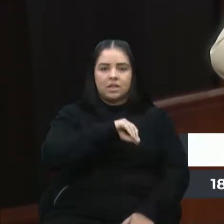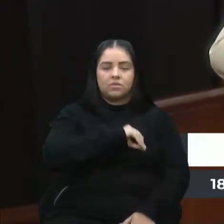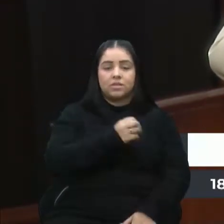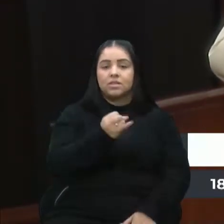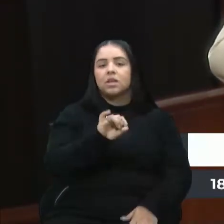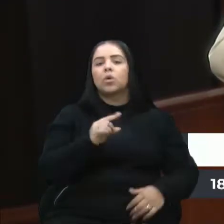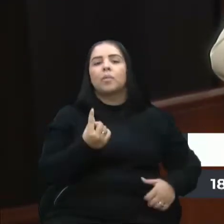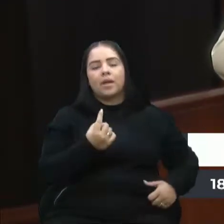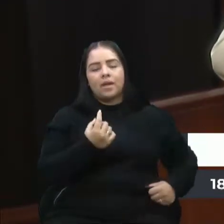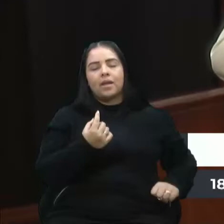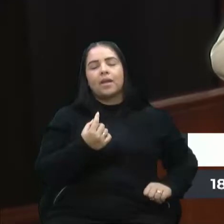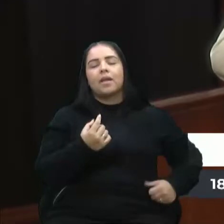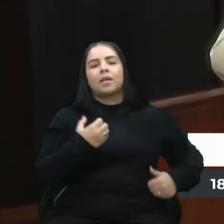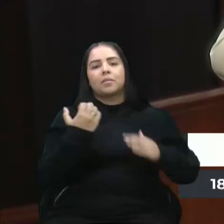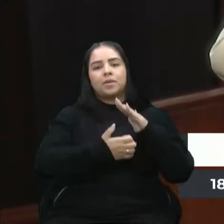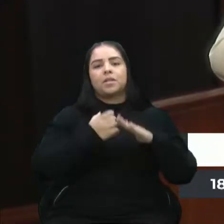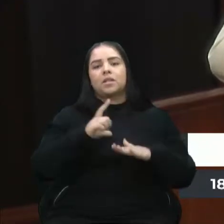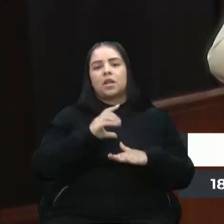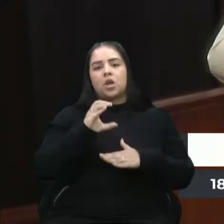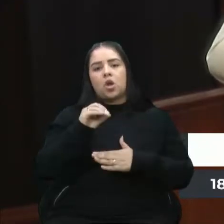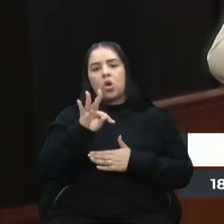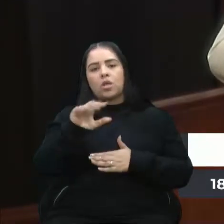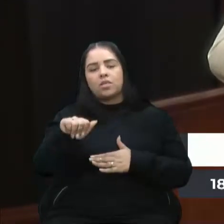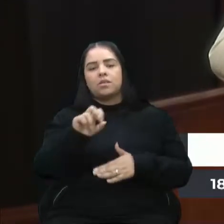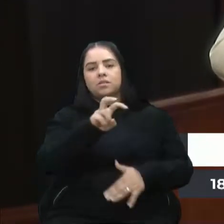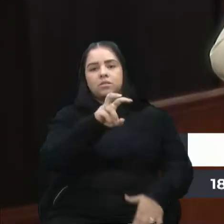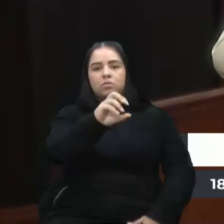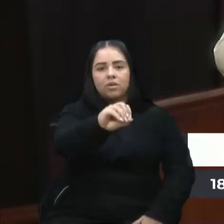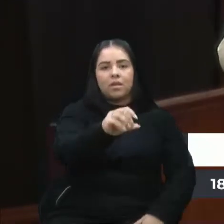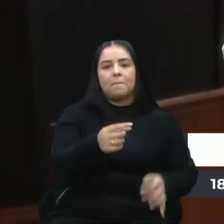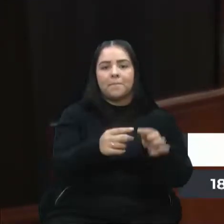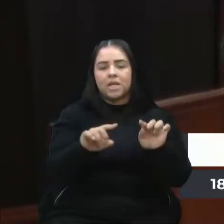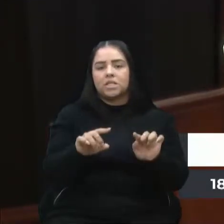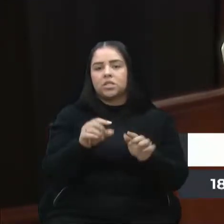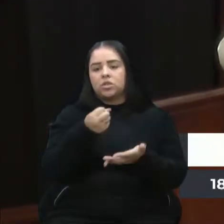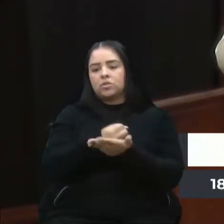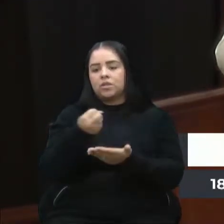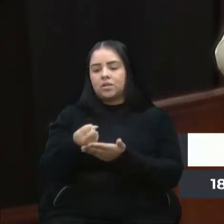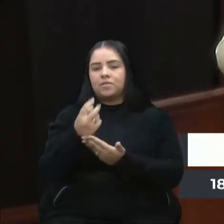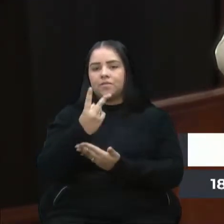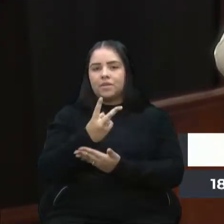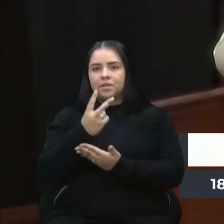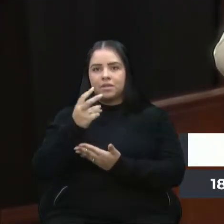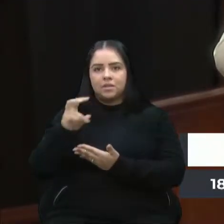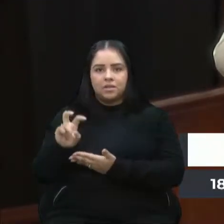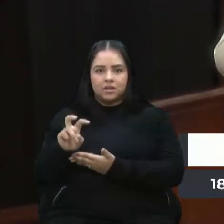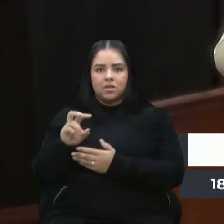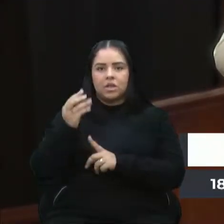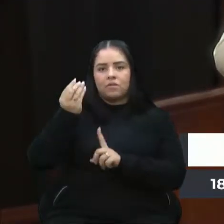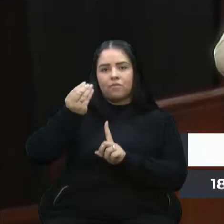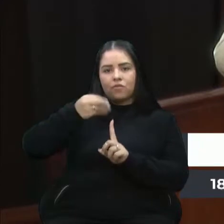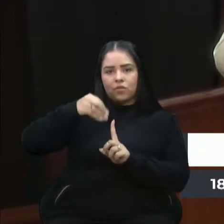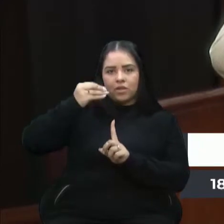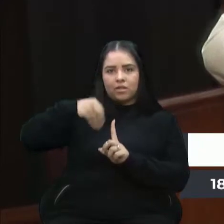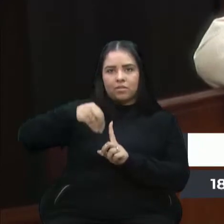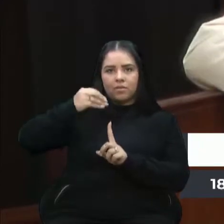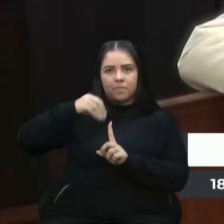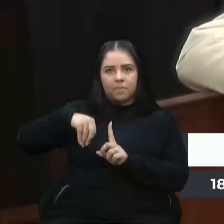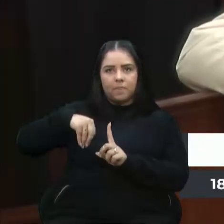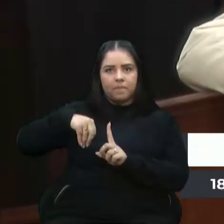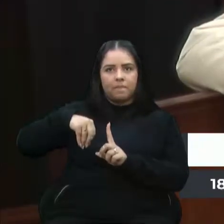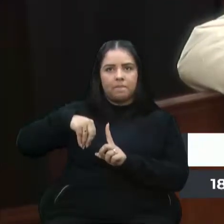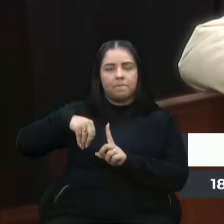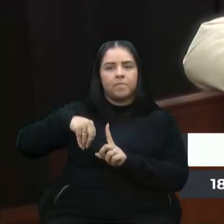uma cota de 50, mas ele contrata 25 em vulnerabilidade, ele